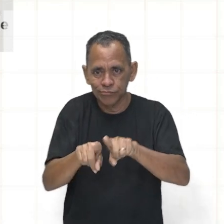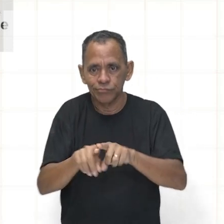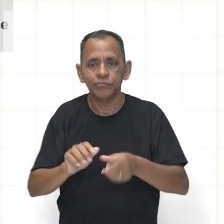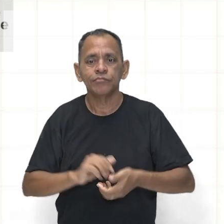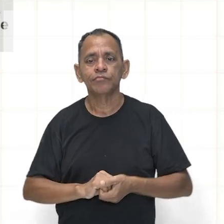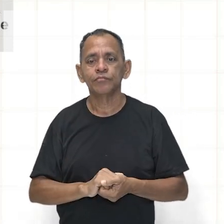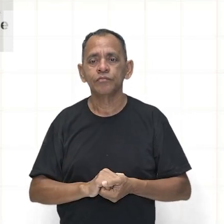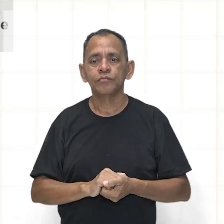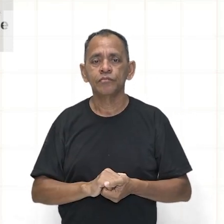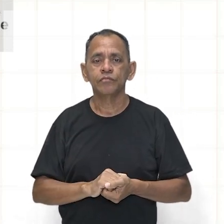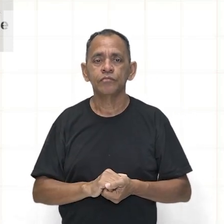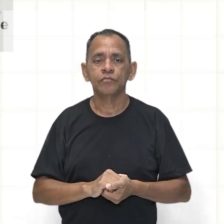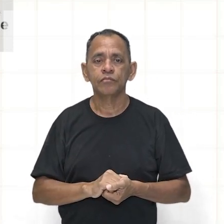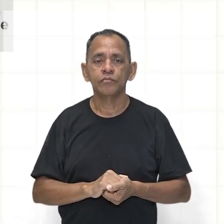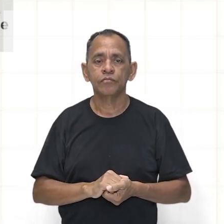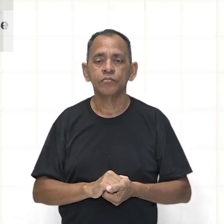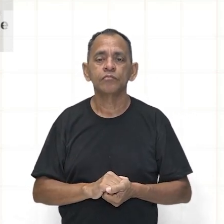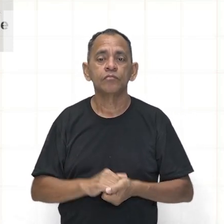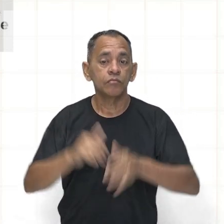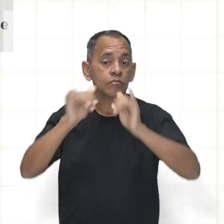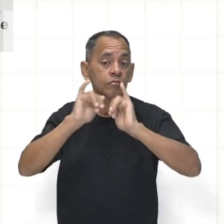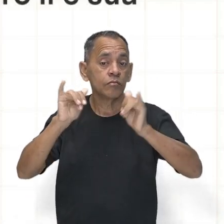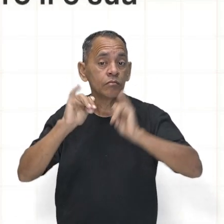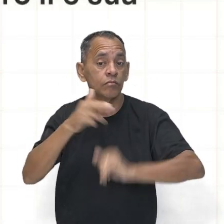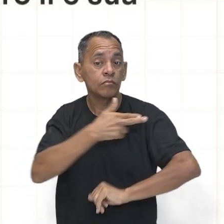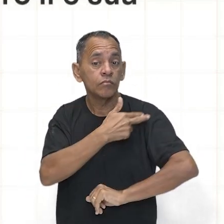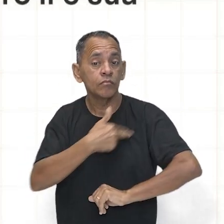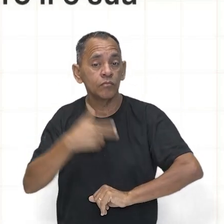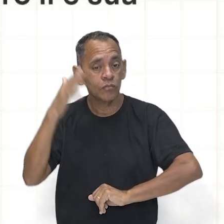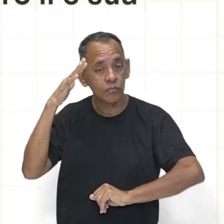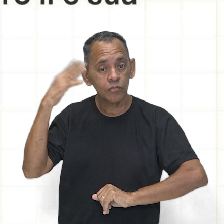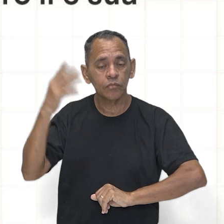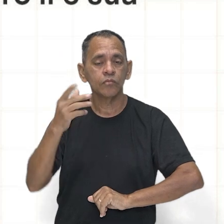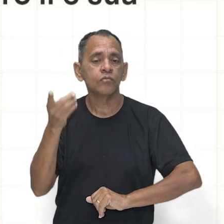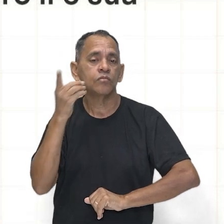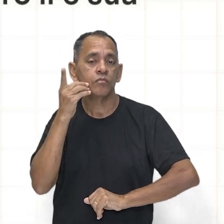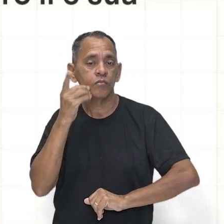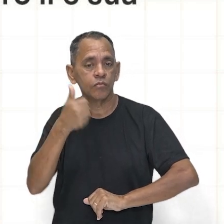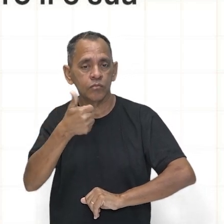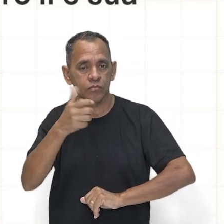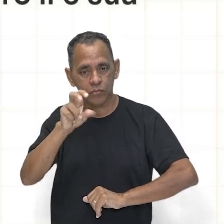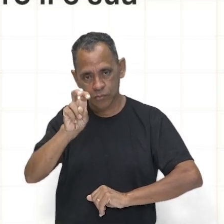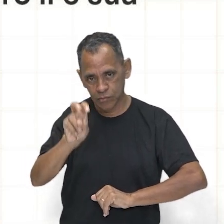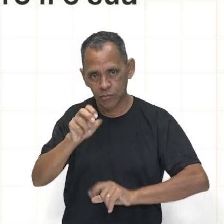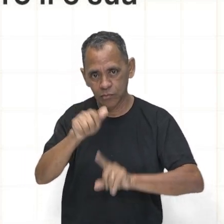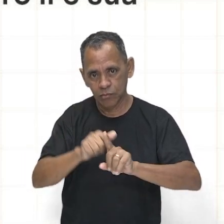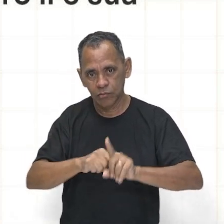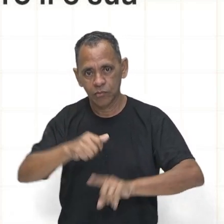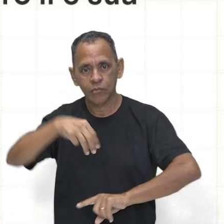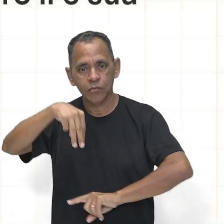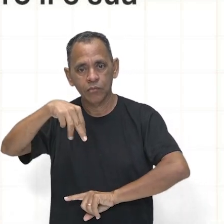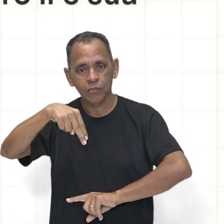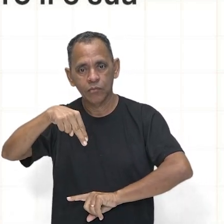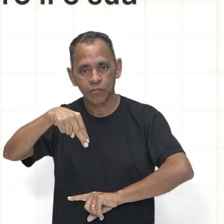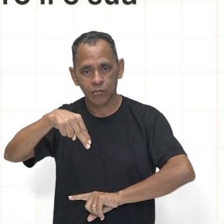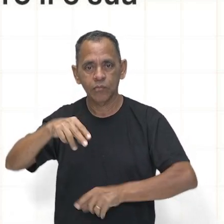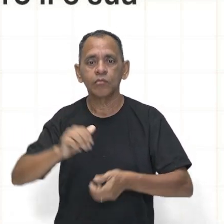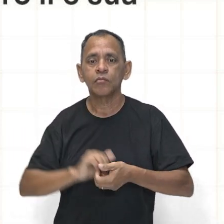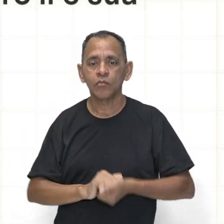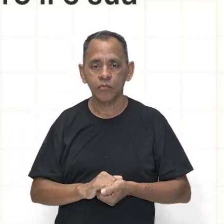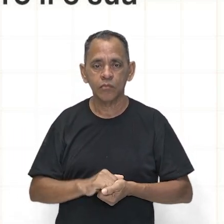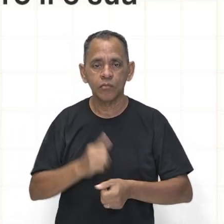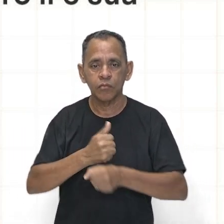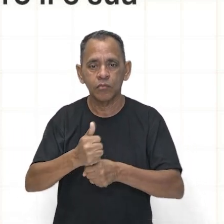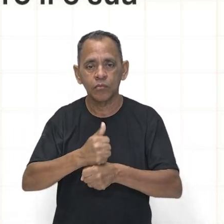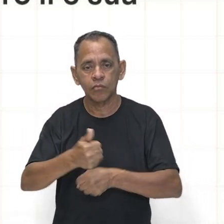poder. Continuando, a proclamação, ela ocorre no dia 15 de